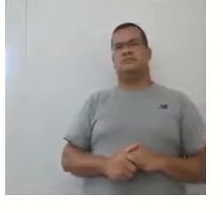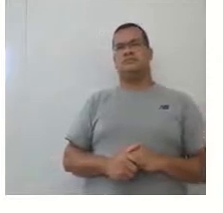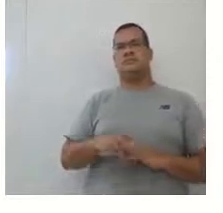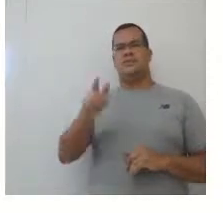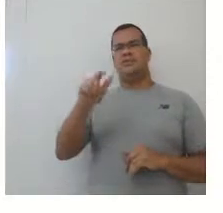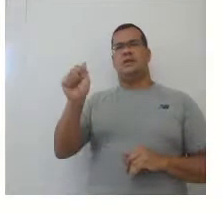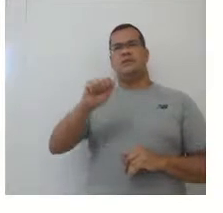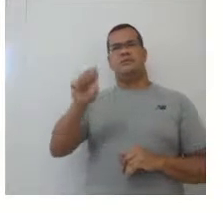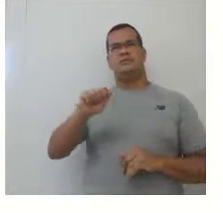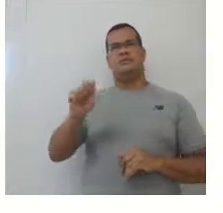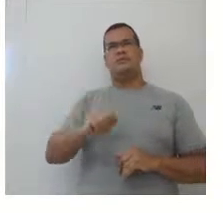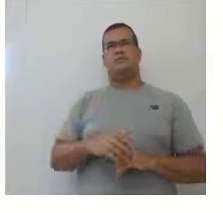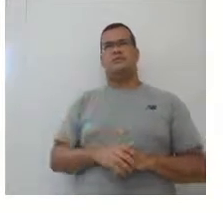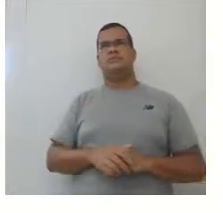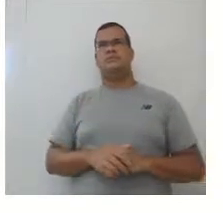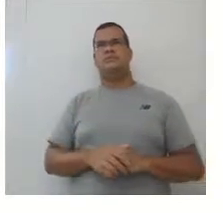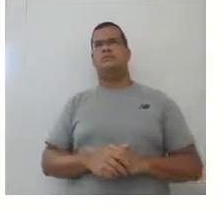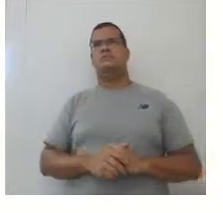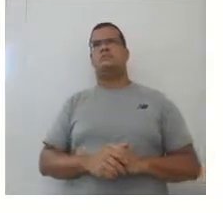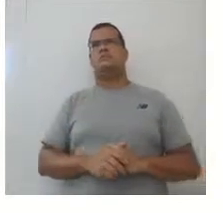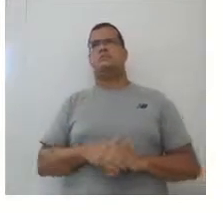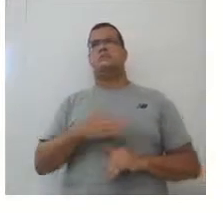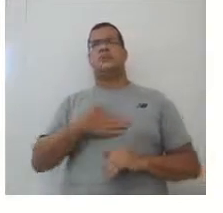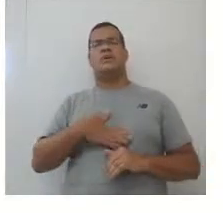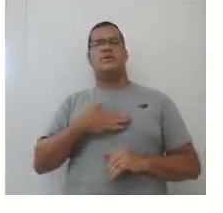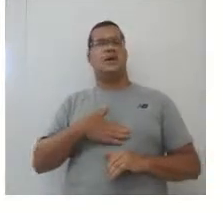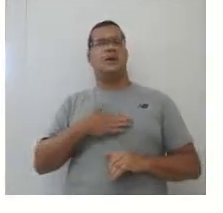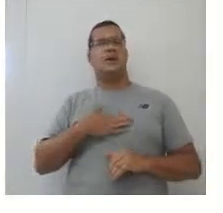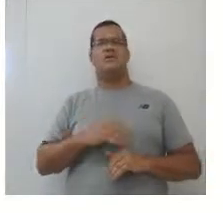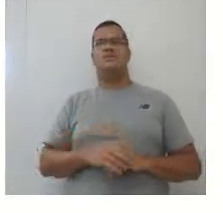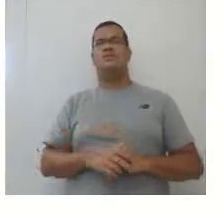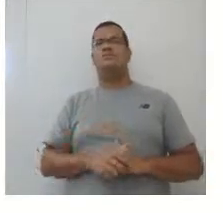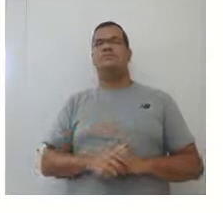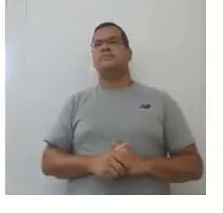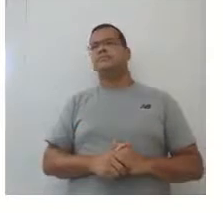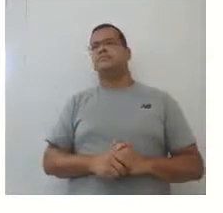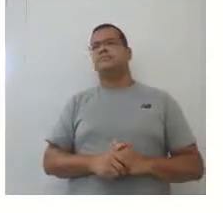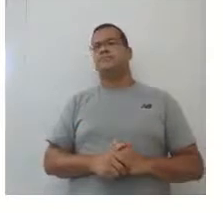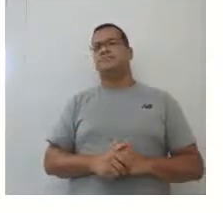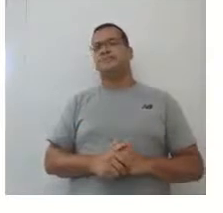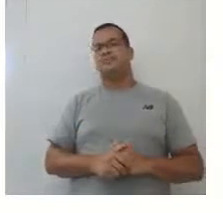quadrozinho. Com calma, ó, aqui.